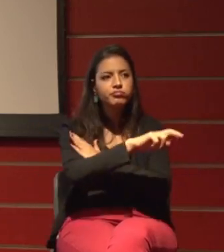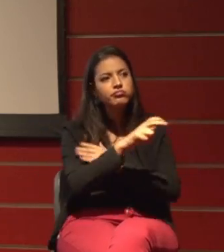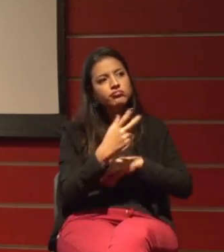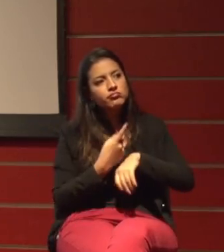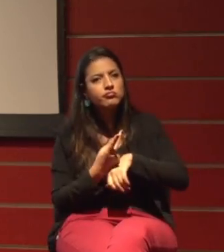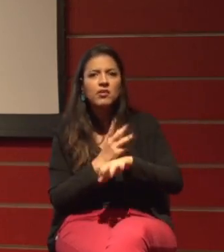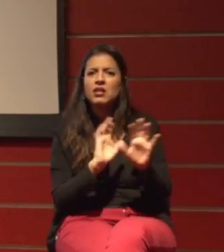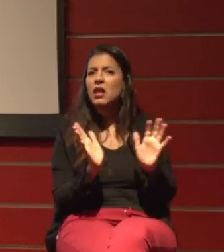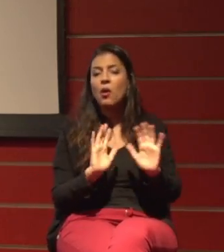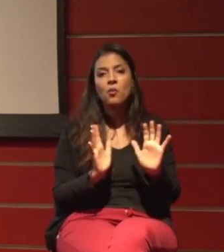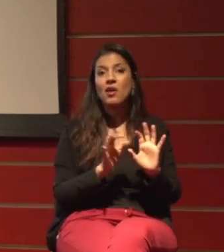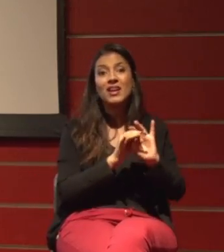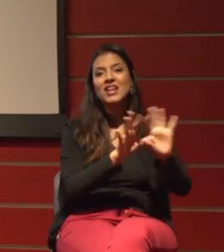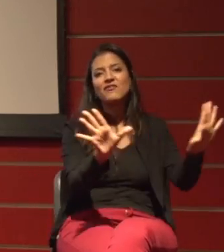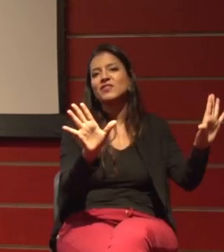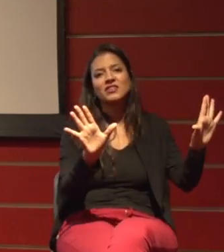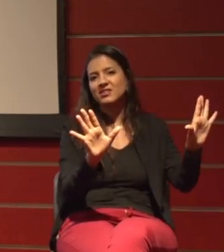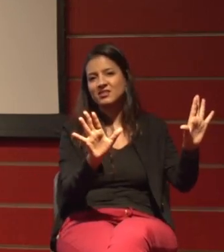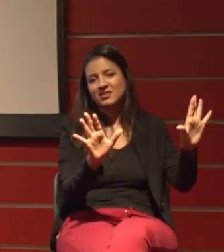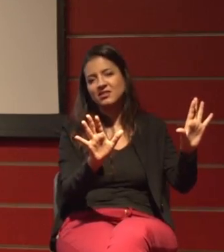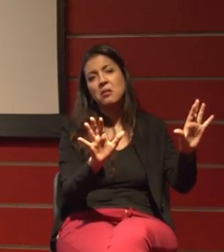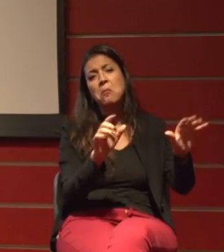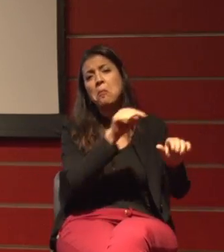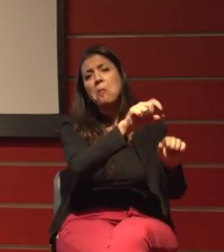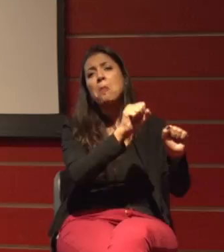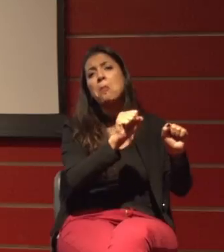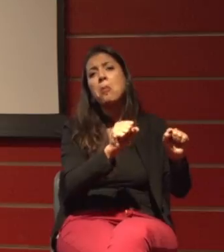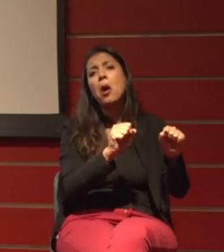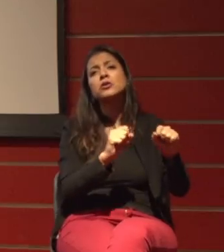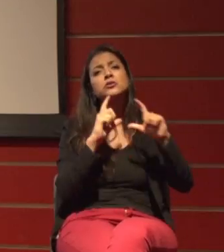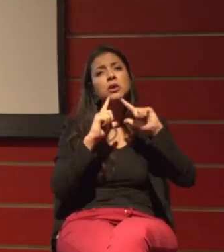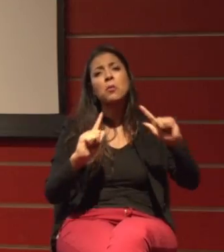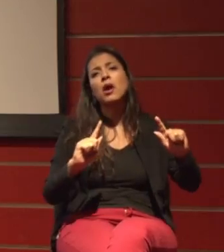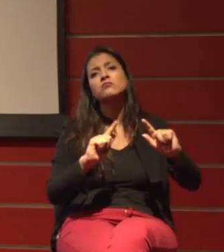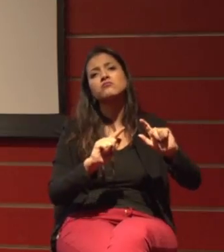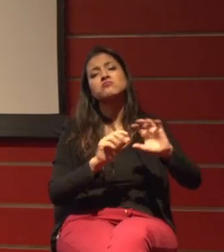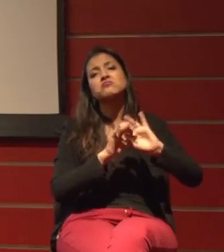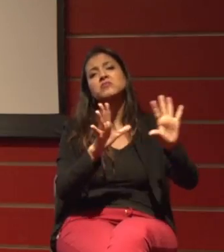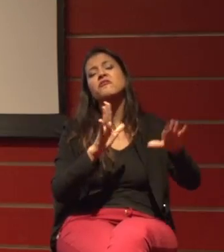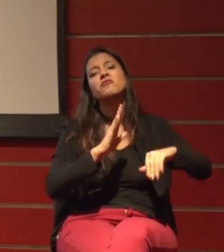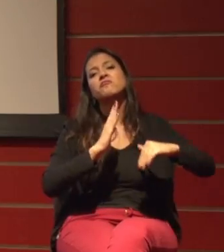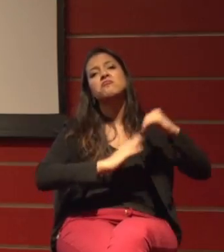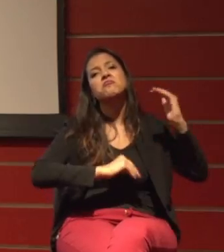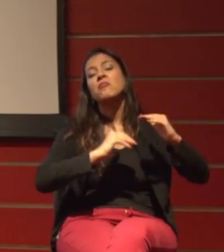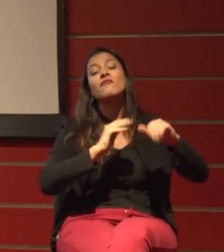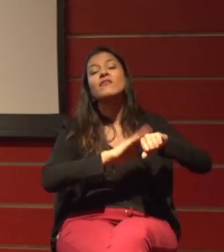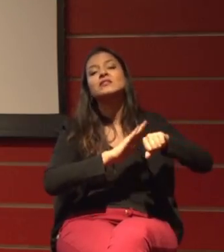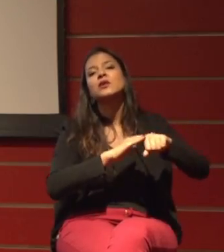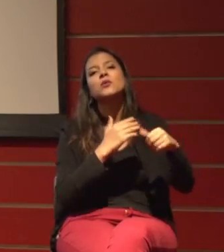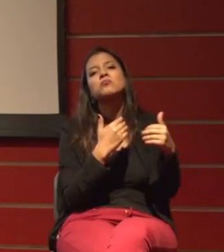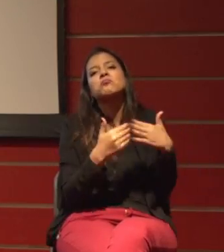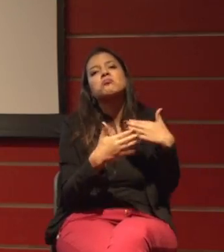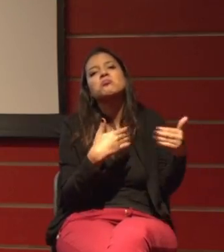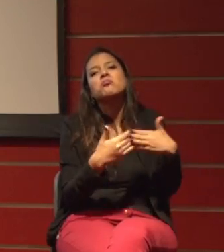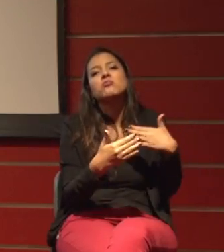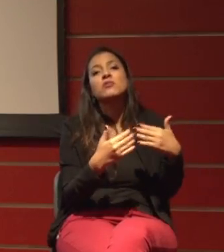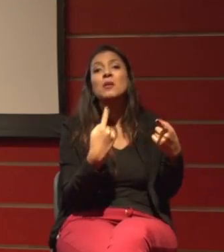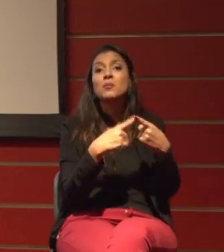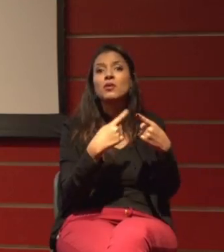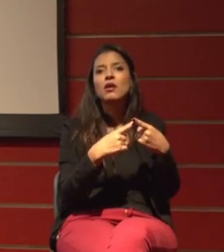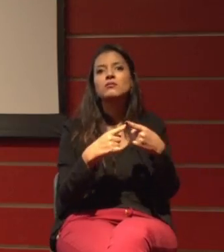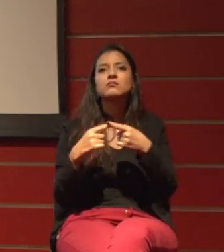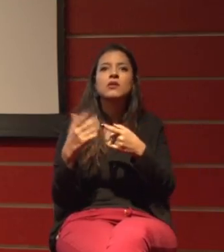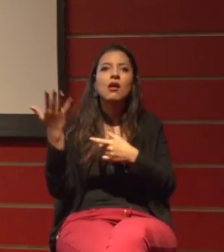coisa né Ela tá livre para fazer o que quiser tá porque o público diminuiu